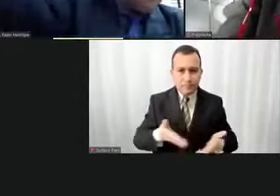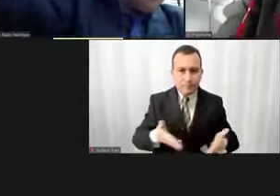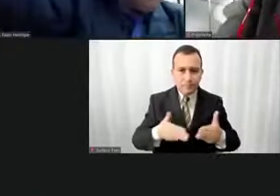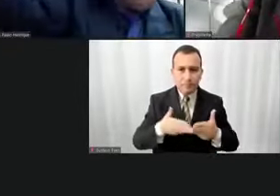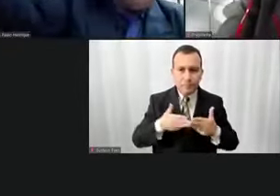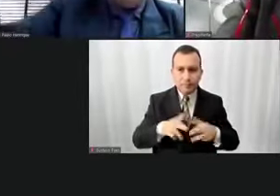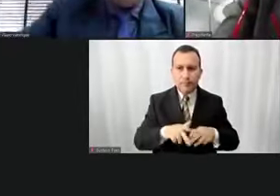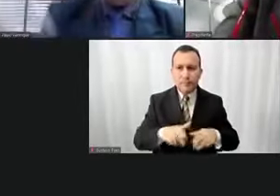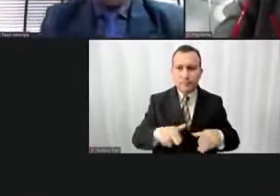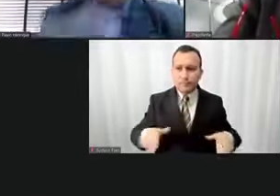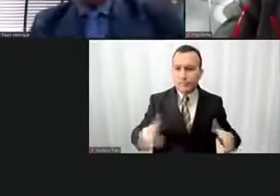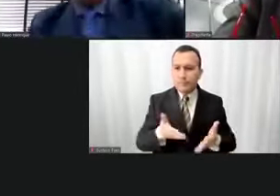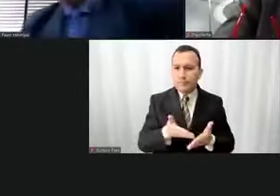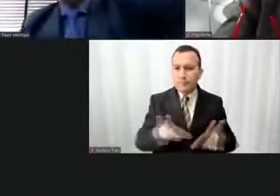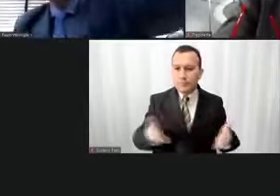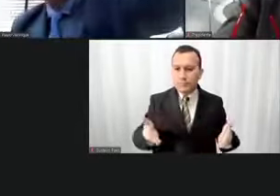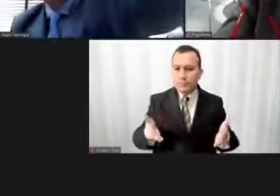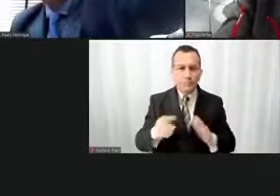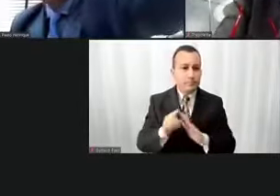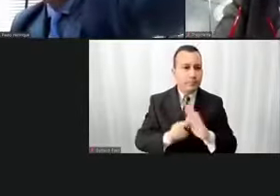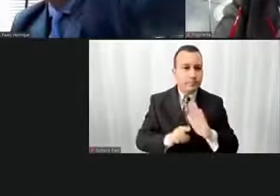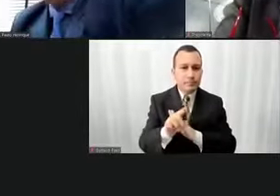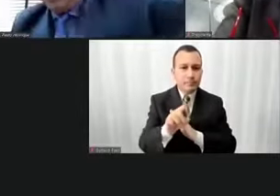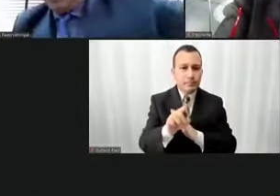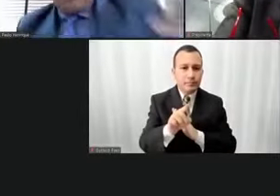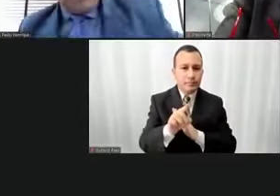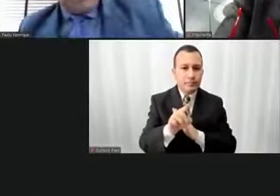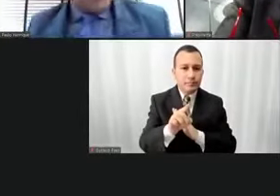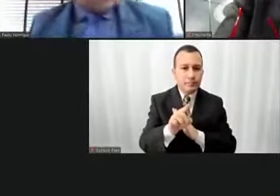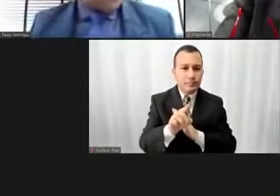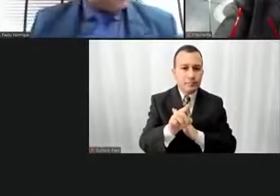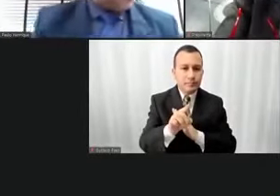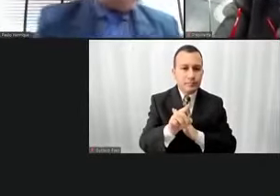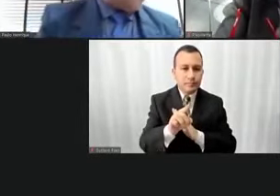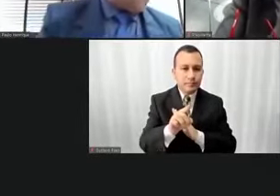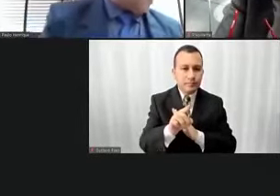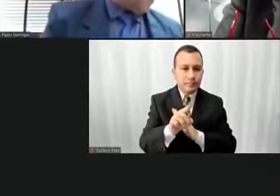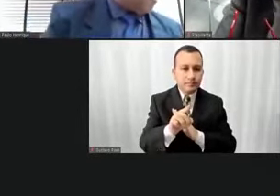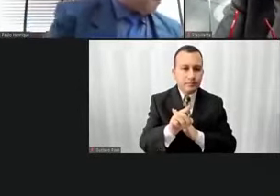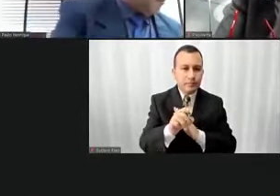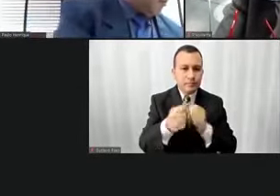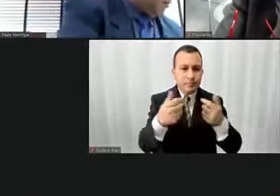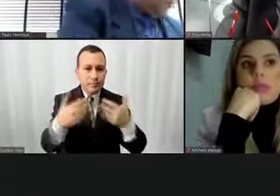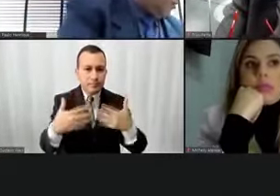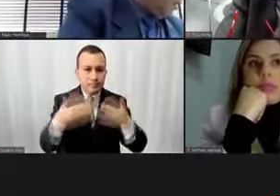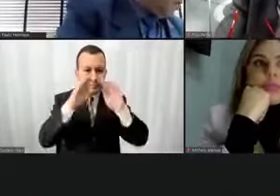Questão de ordem. Ou questão de esclarecimento, na verdade, presidente.